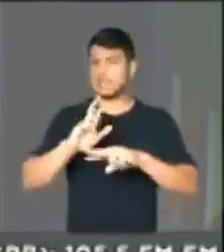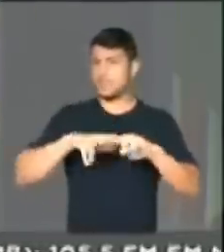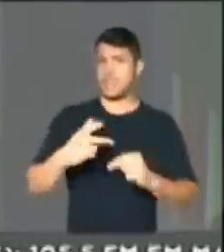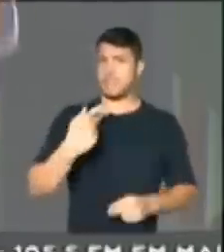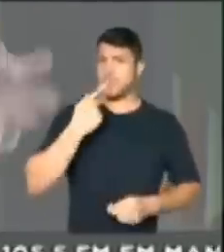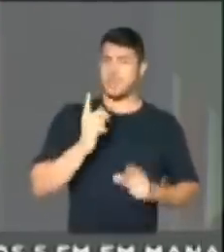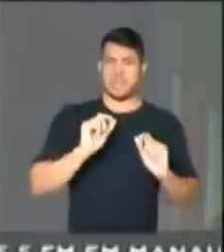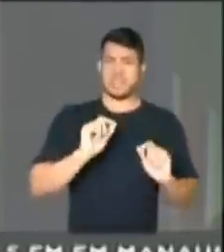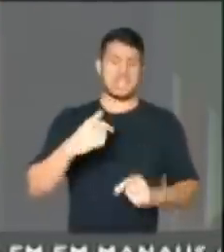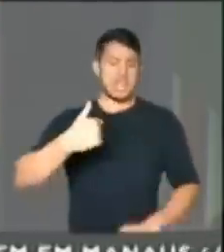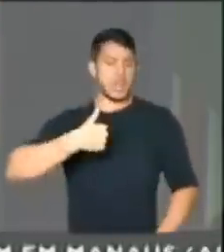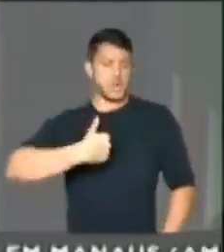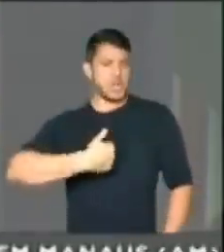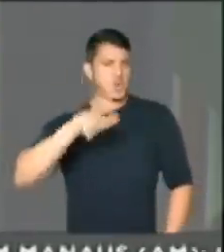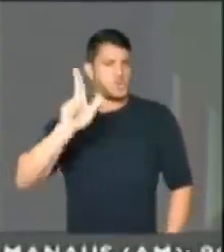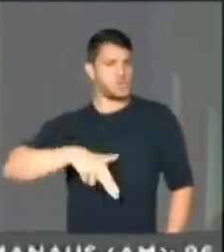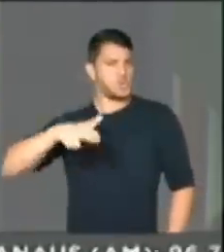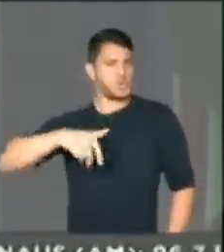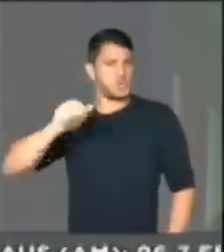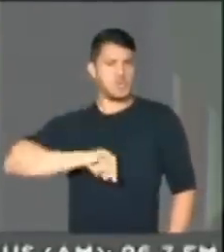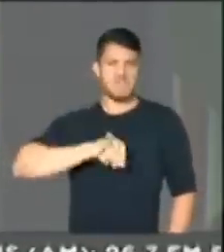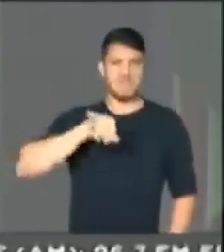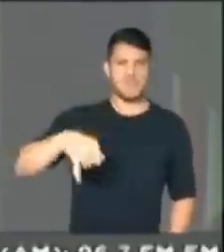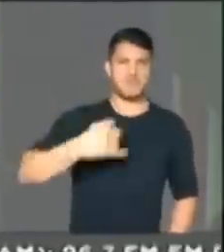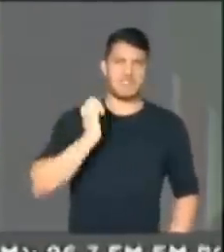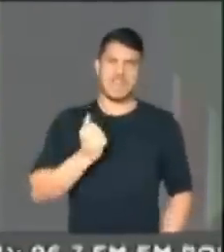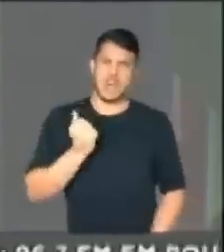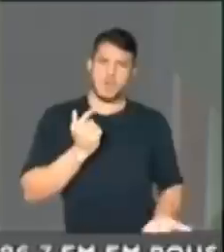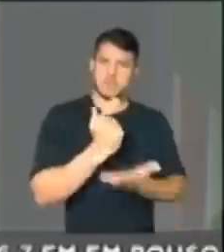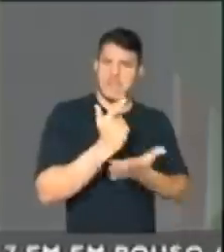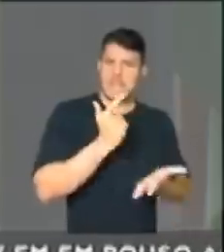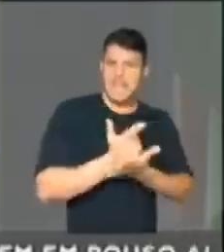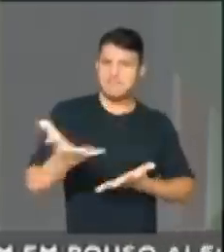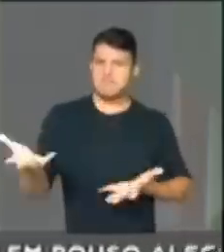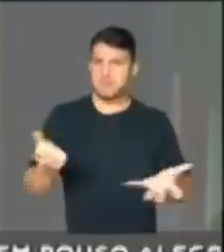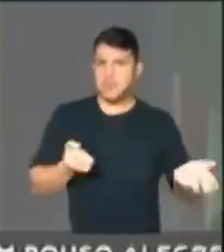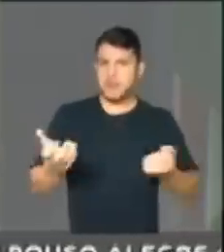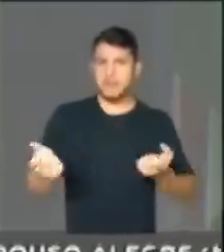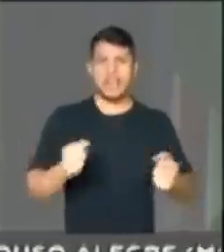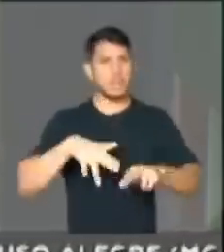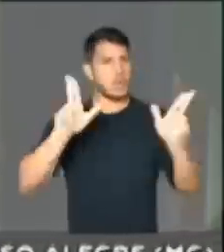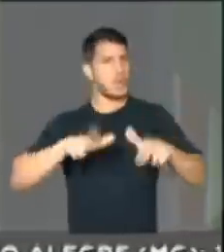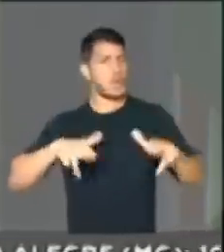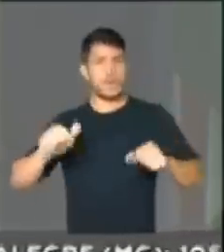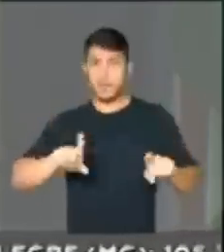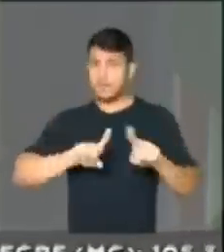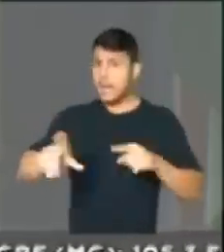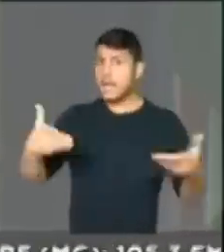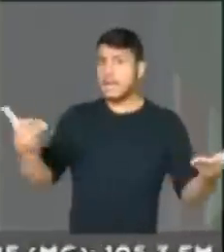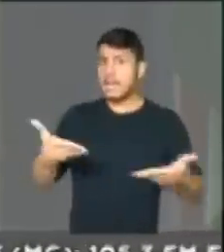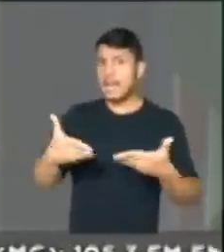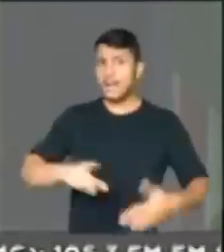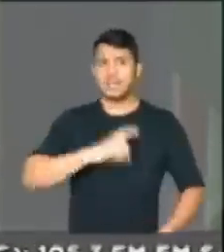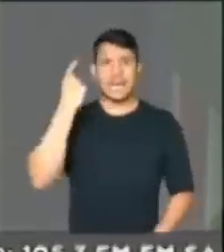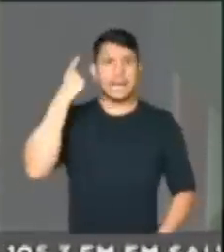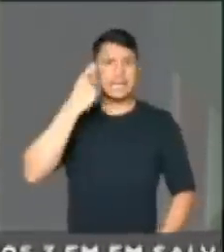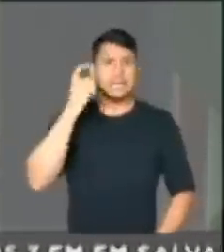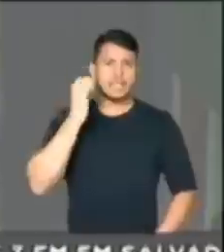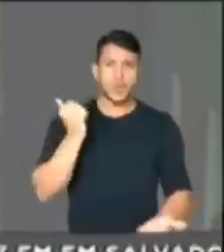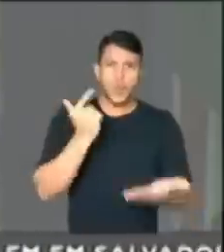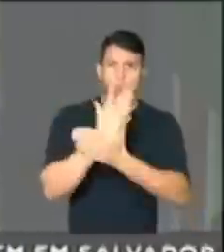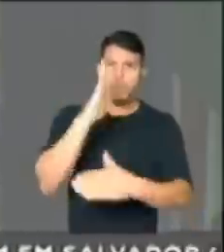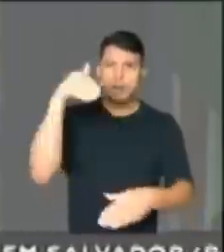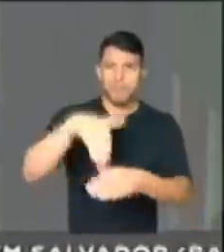com o toma lá da cá e que faz esta política rasteira de compra de votos com dinheiro